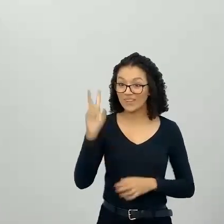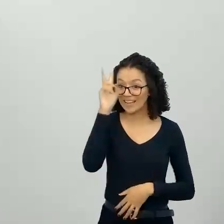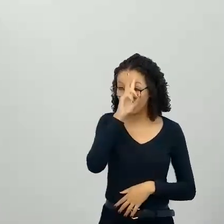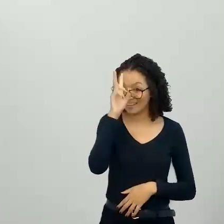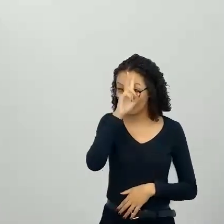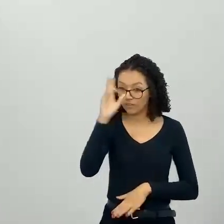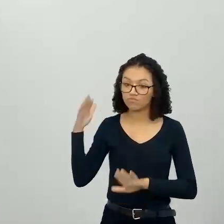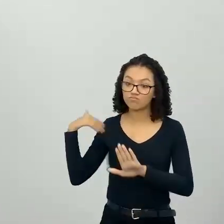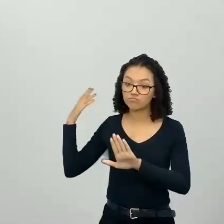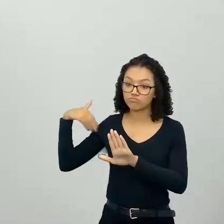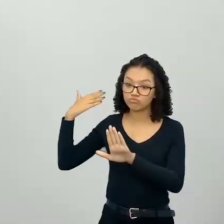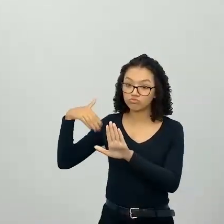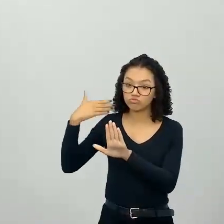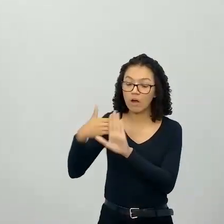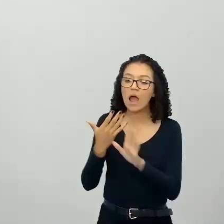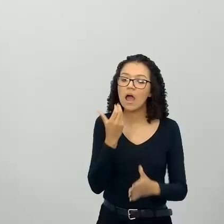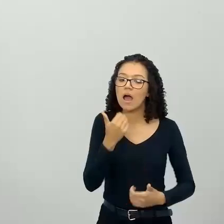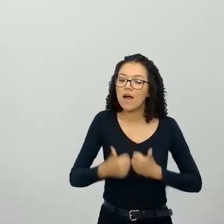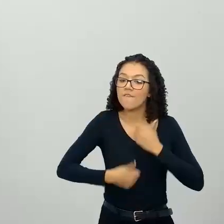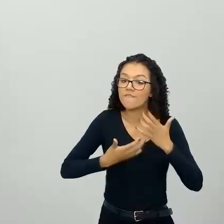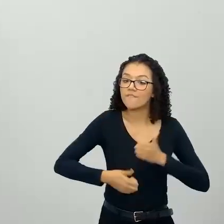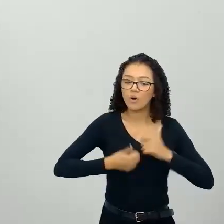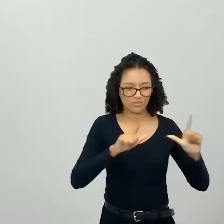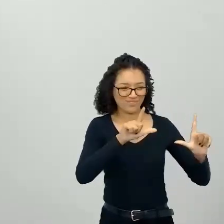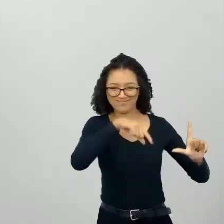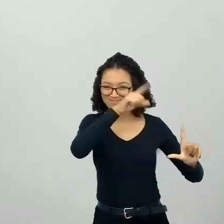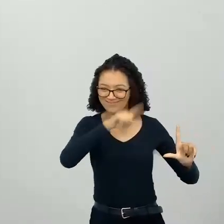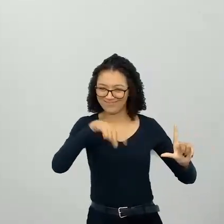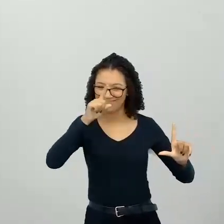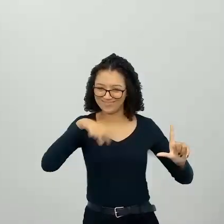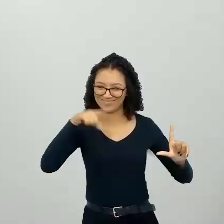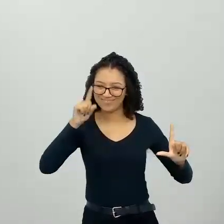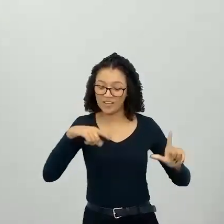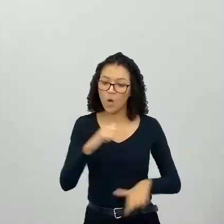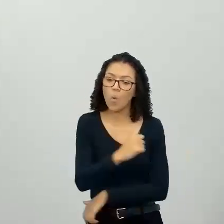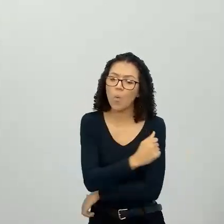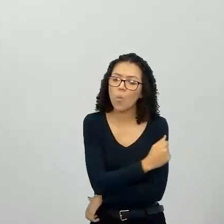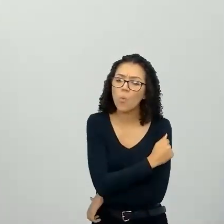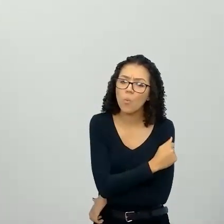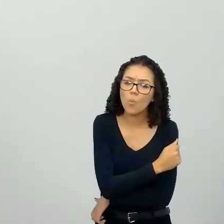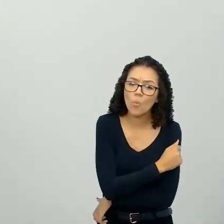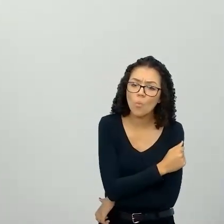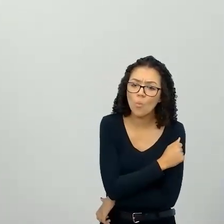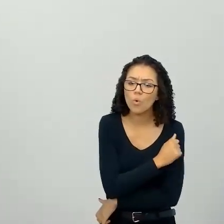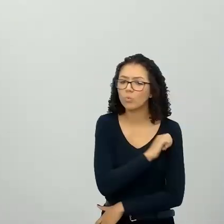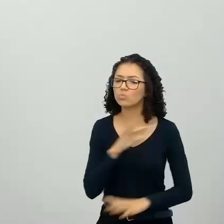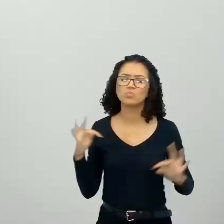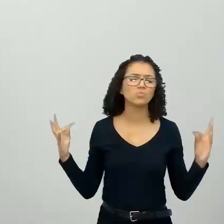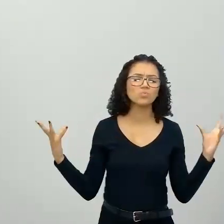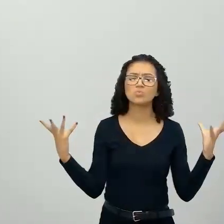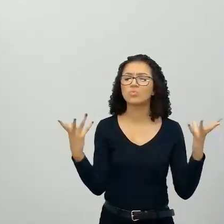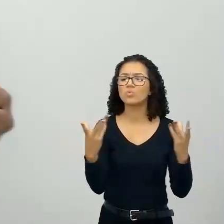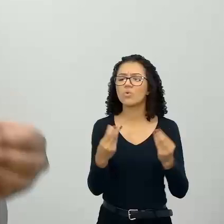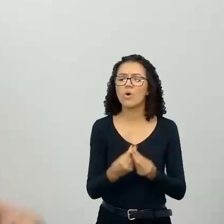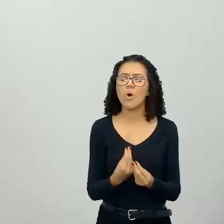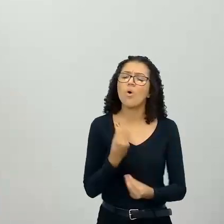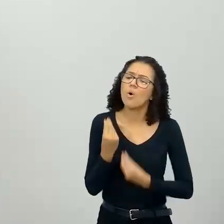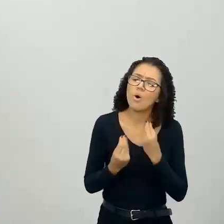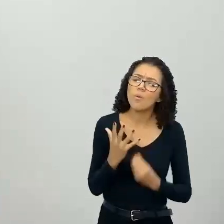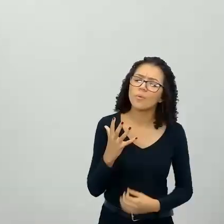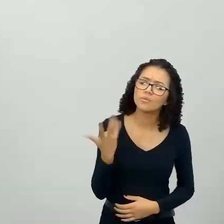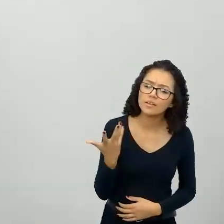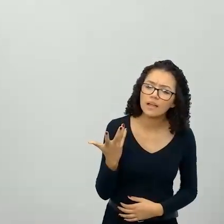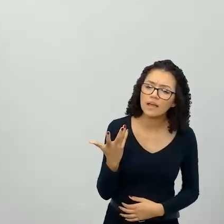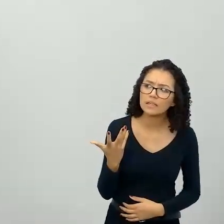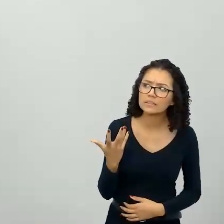nesses gráficos, nesses dados, né? Os nossos alunos, nossos estudantes, e quais são esses